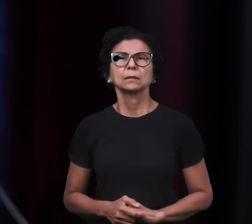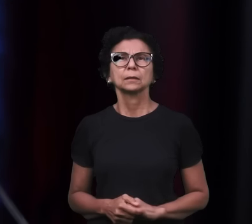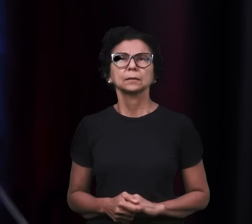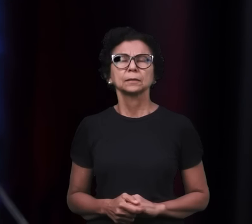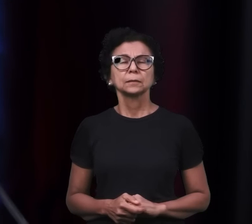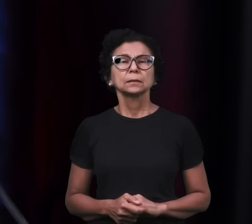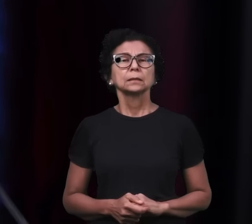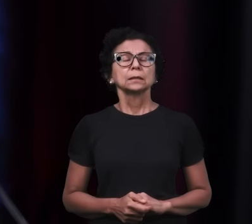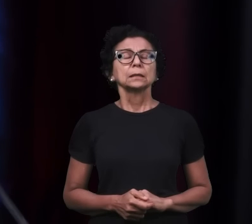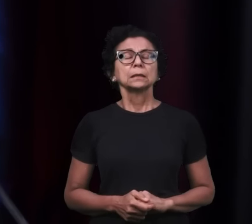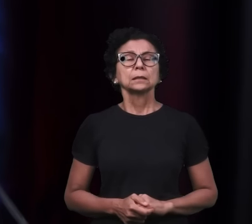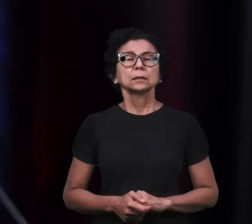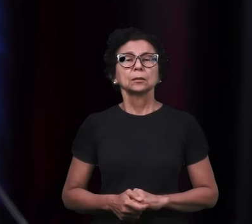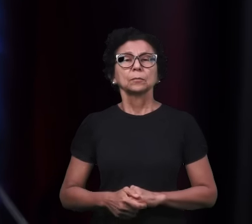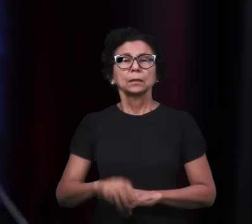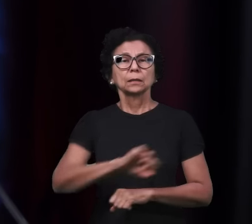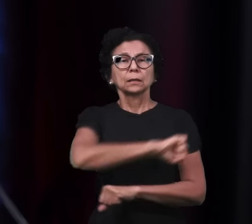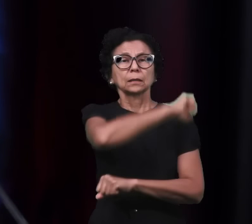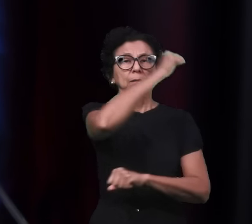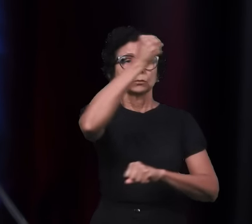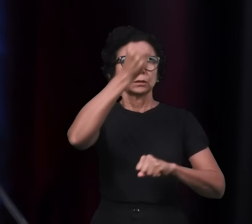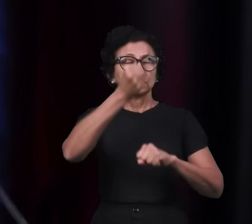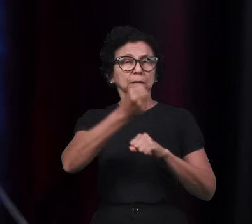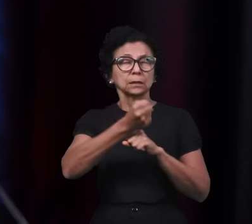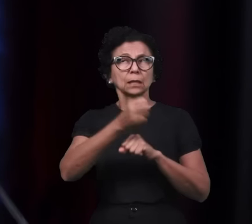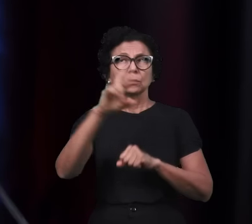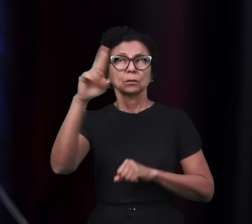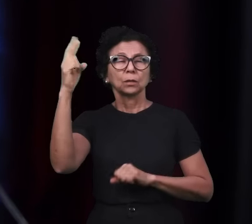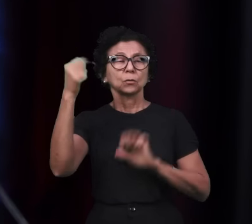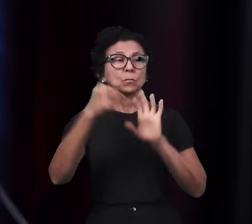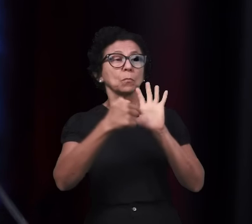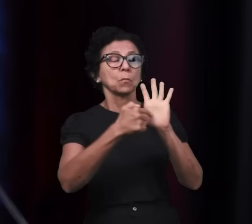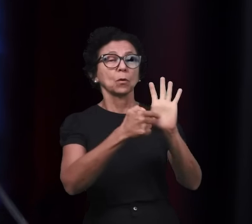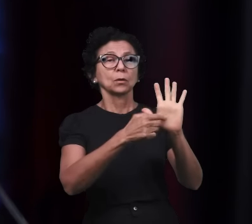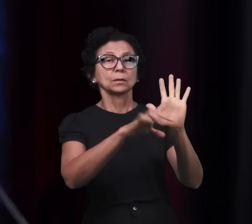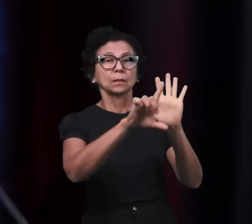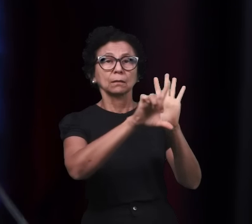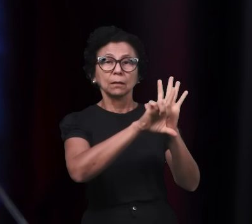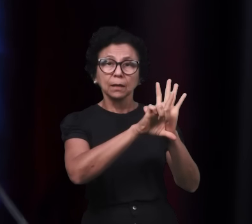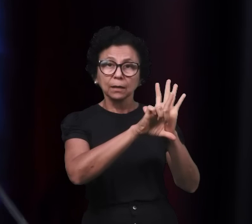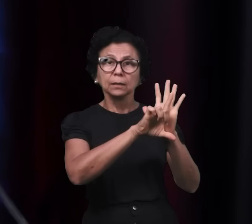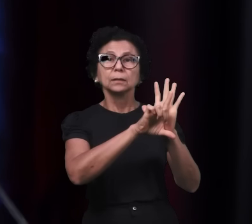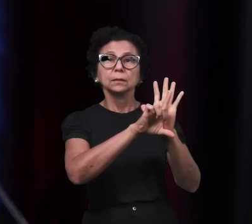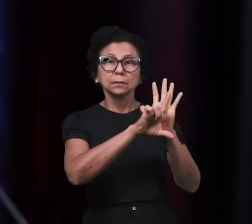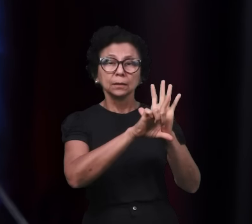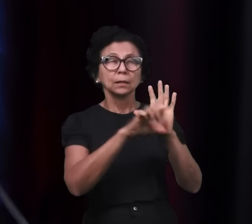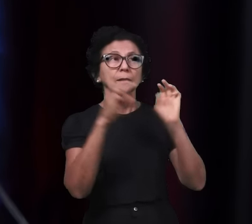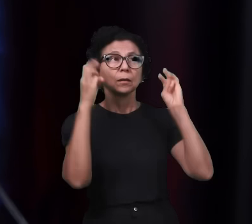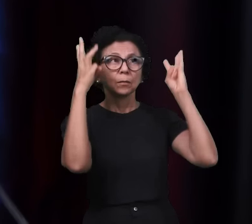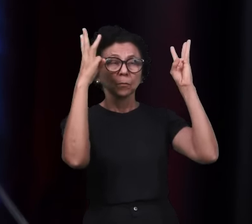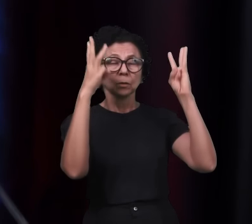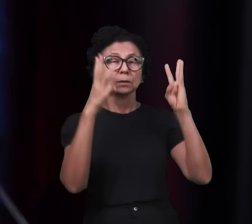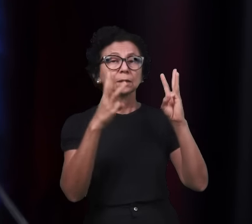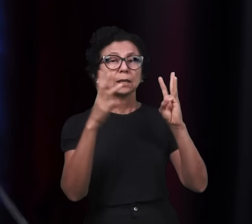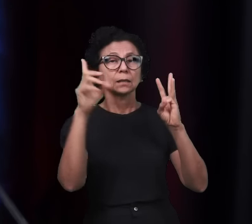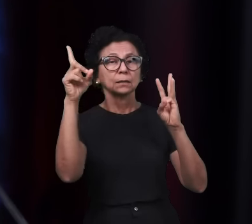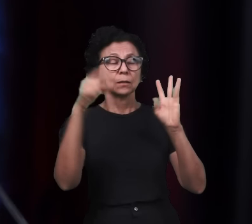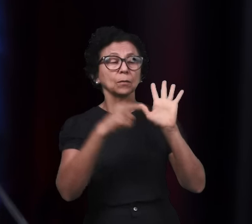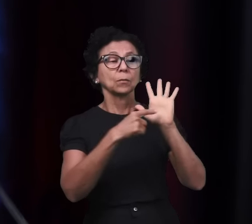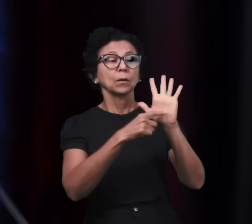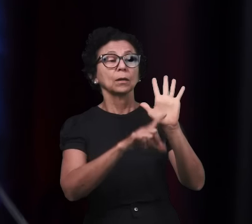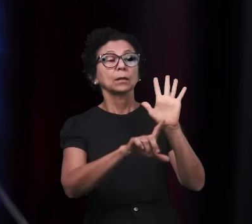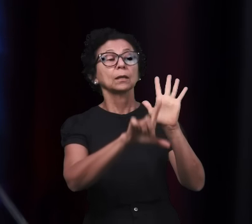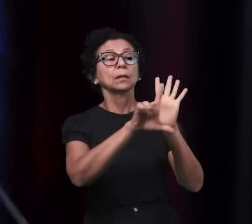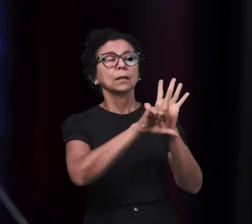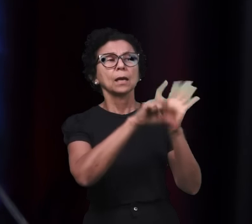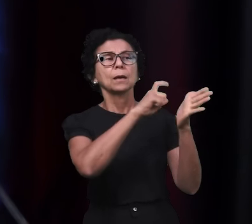as orientações, dá ao Sinai a lei, né? Então a passagem ali pelo Sinai é um marco extraordinário